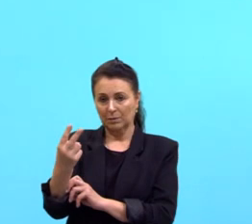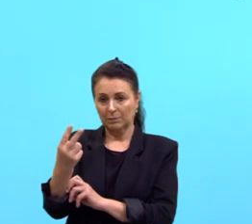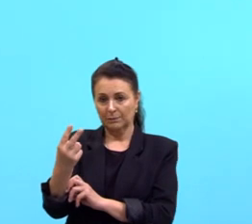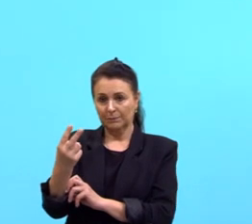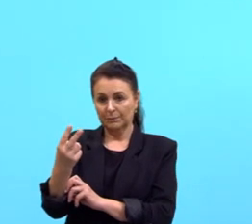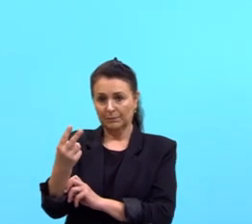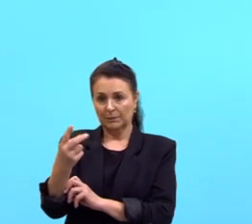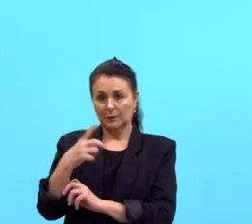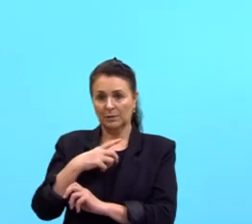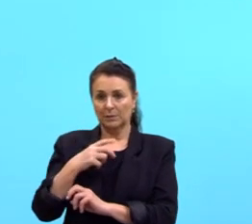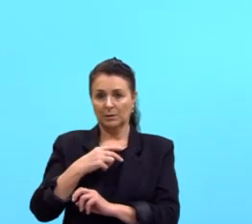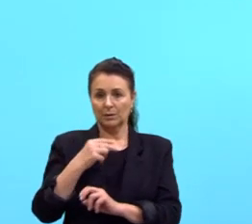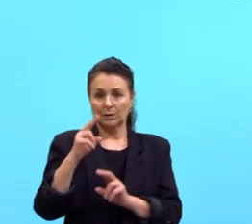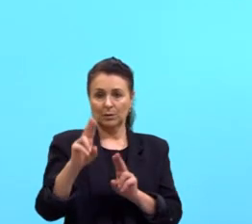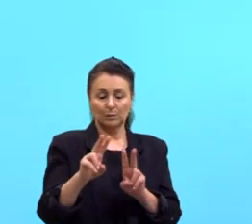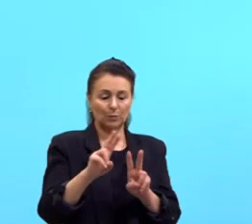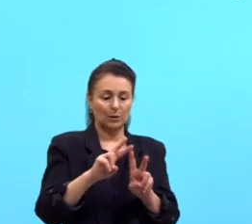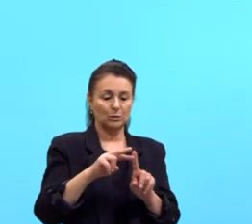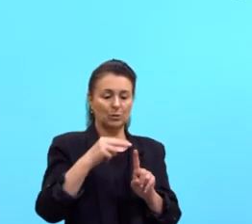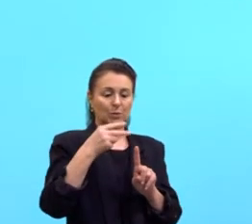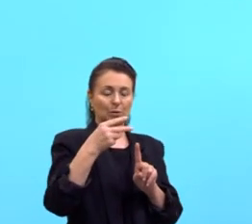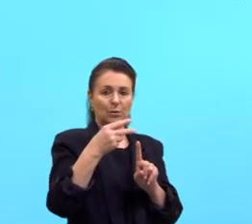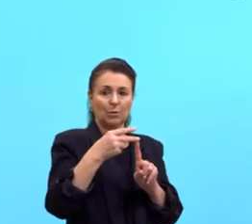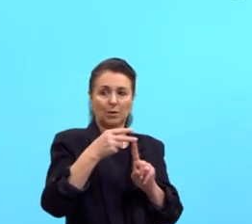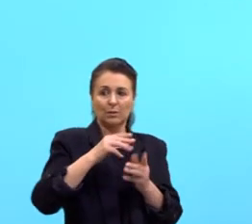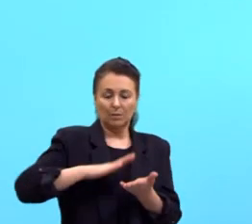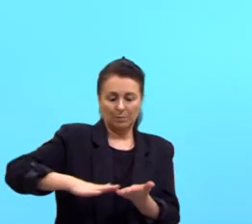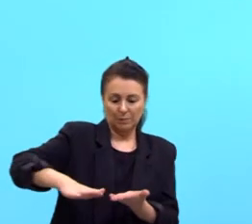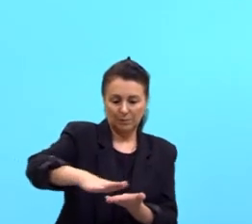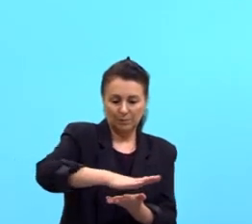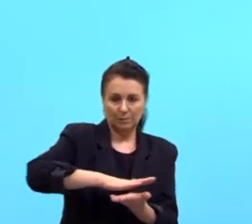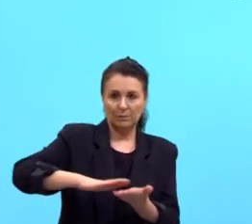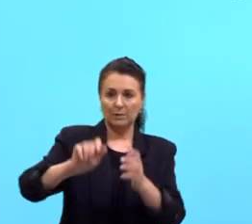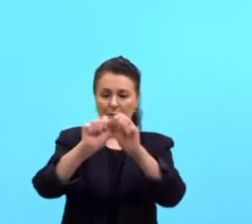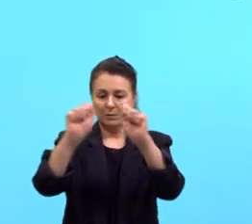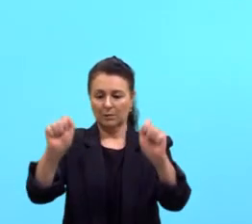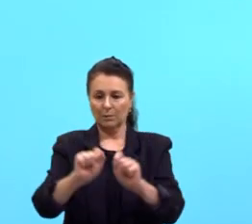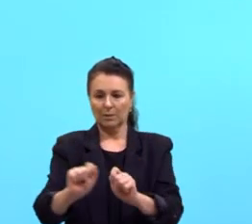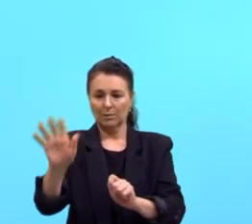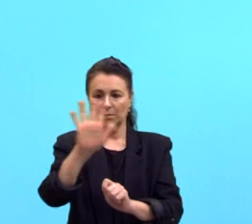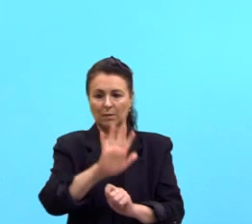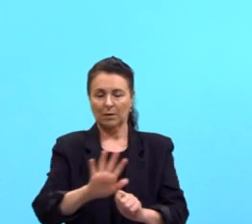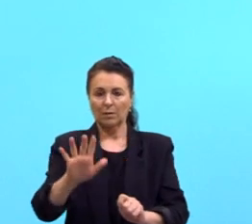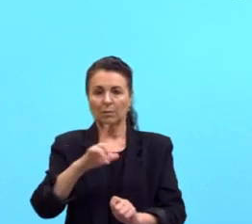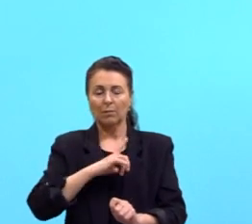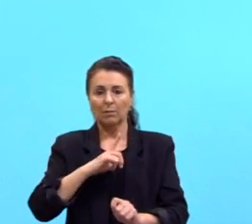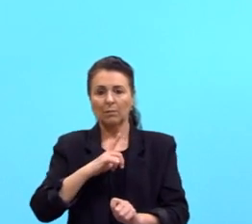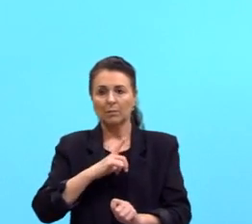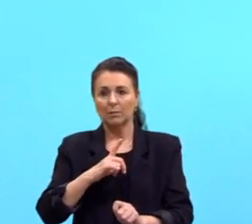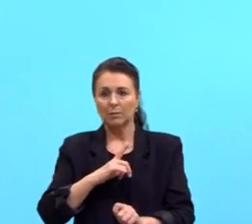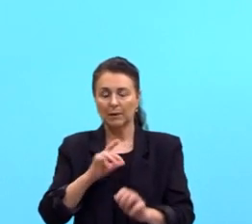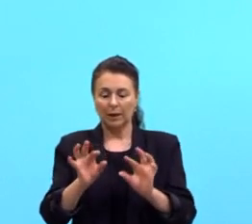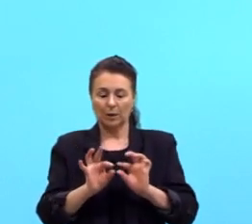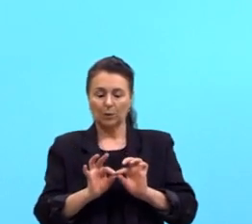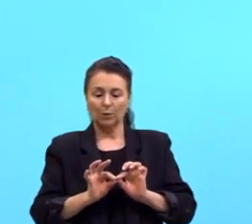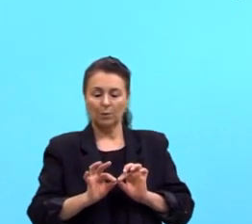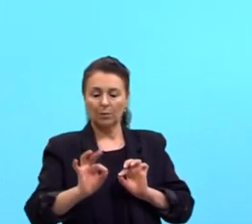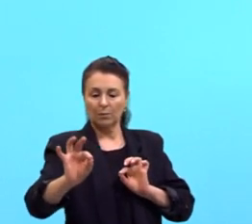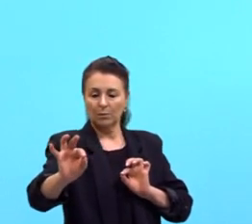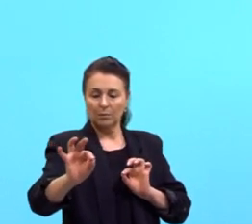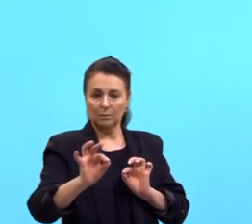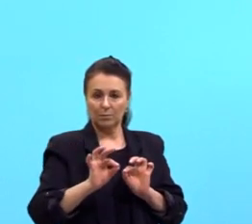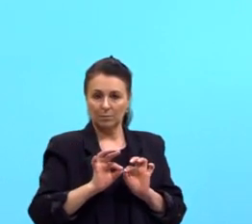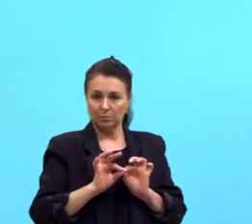com expoente 2 remete a superfície é uma área agora quando nós trabalhamos ali com comprimento